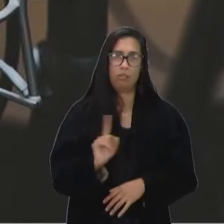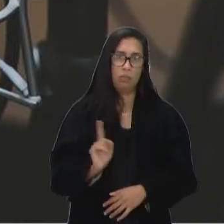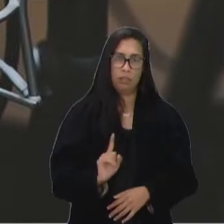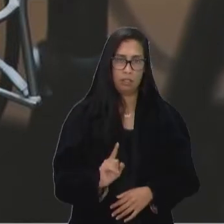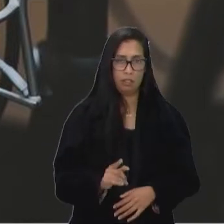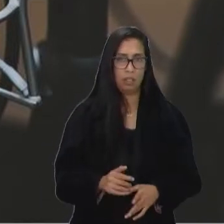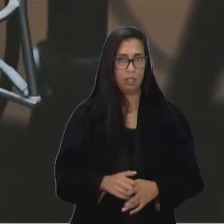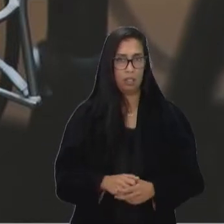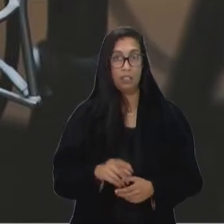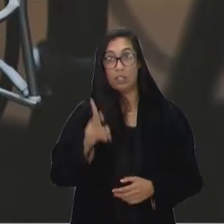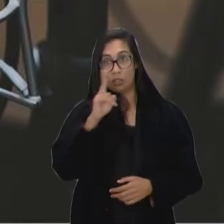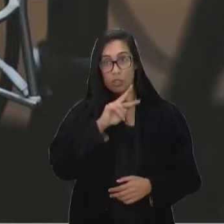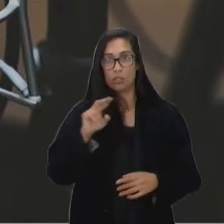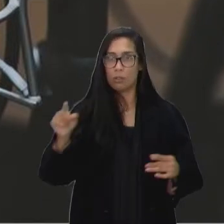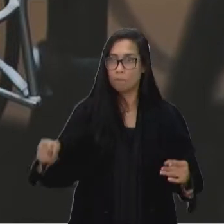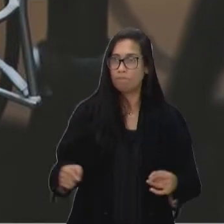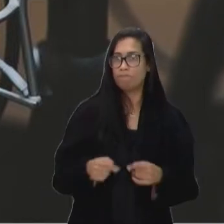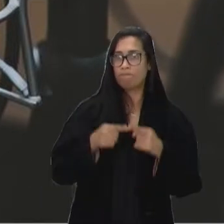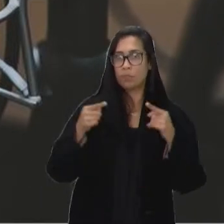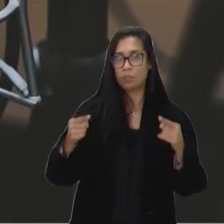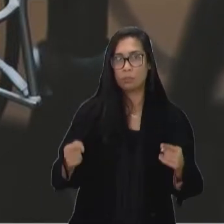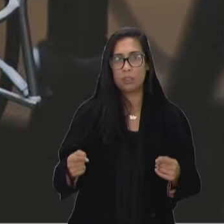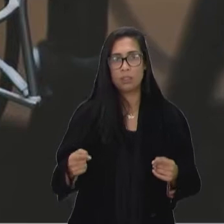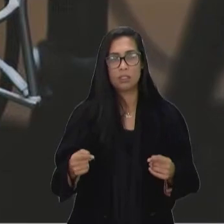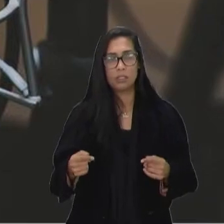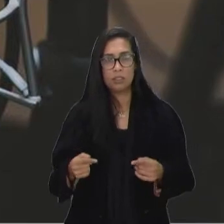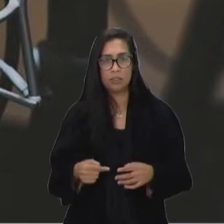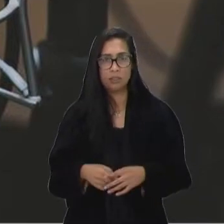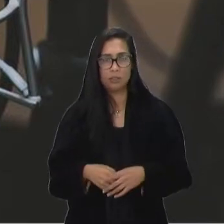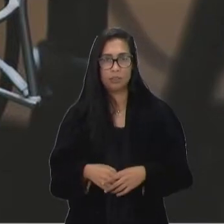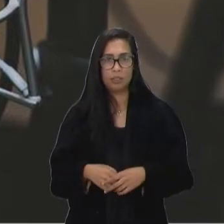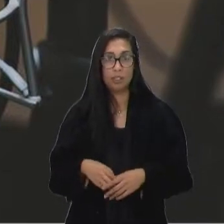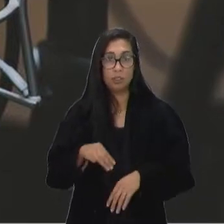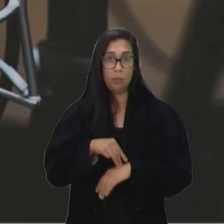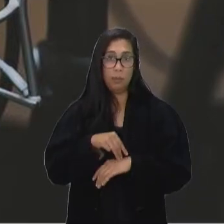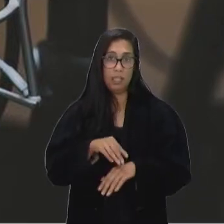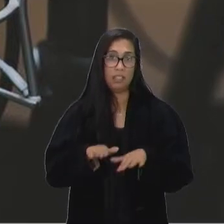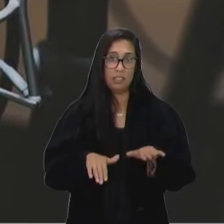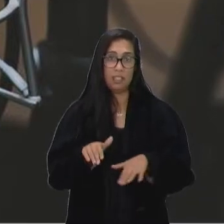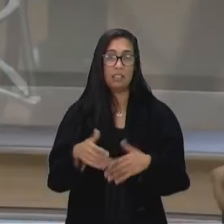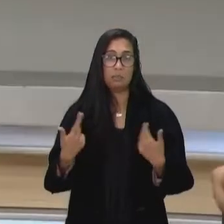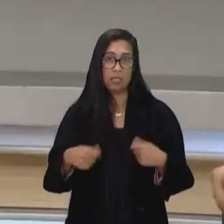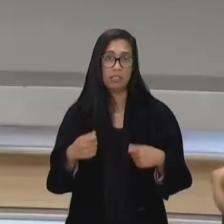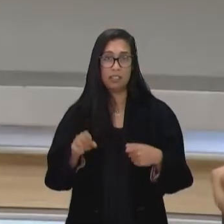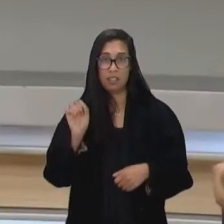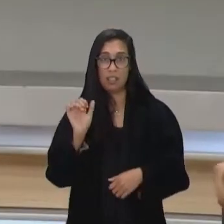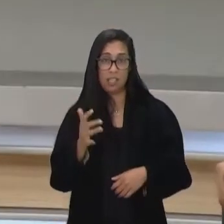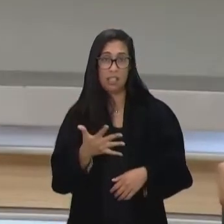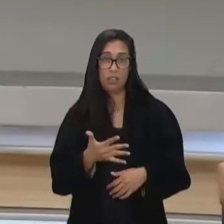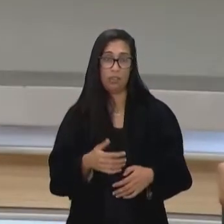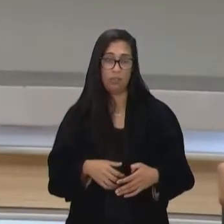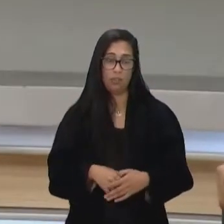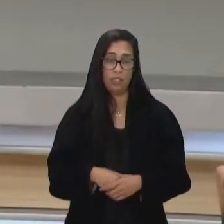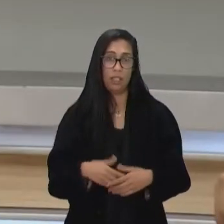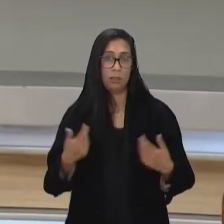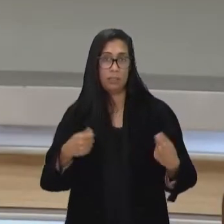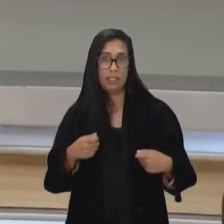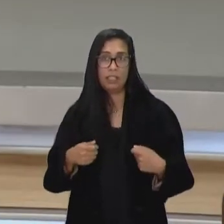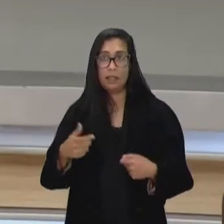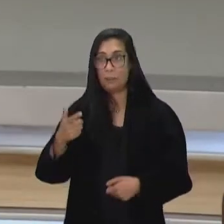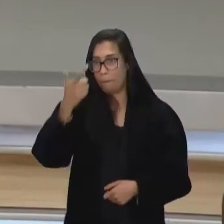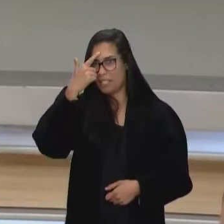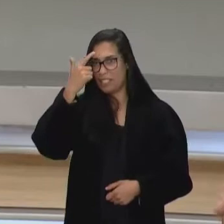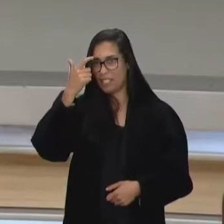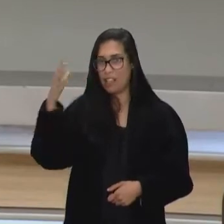com a história e aí o próprio mestre tem que resolver, porque o mestre tem que ter umas sacadas, tem que ter a questão de tipo,